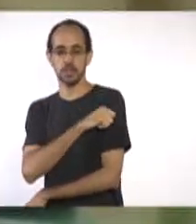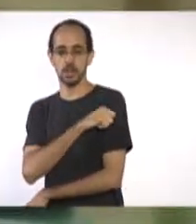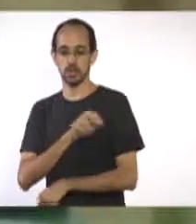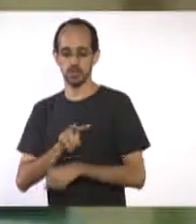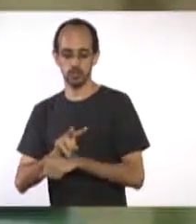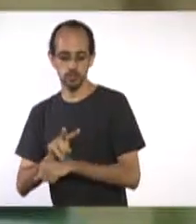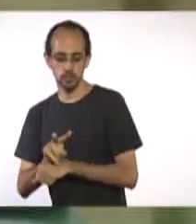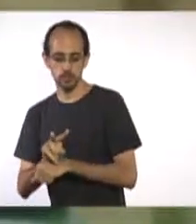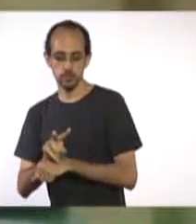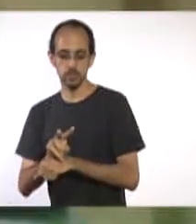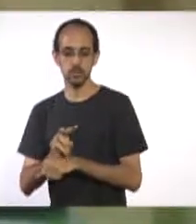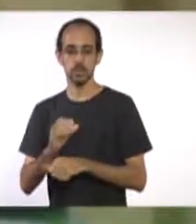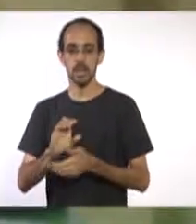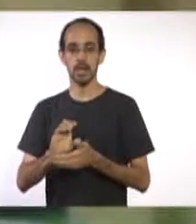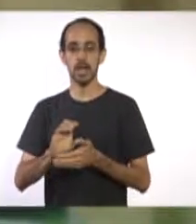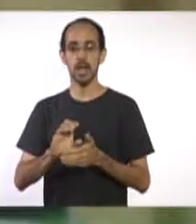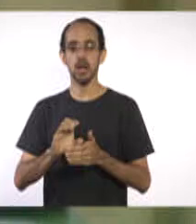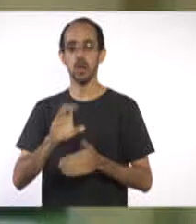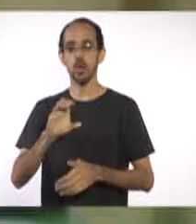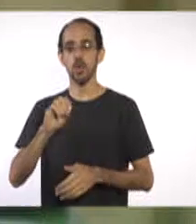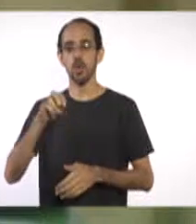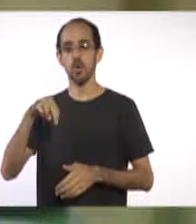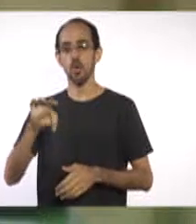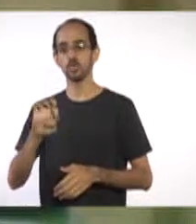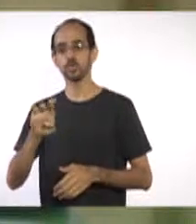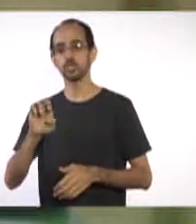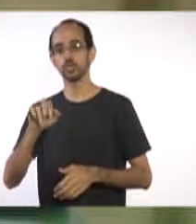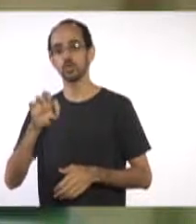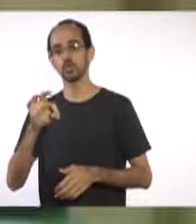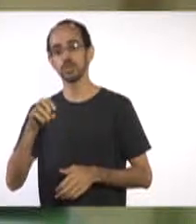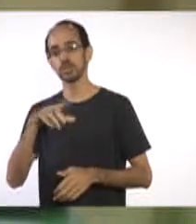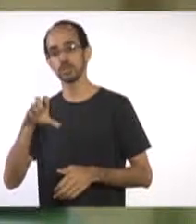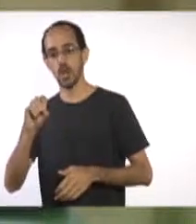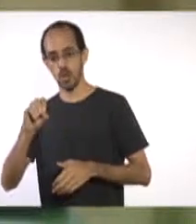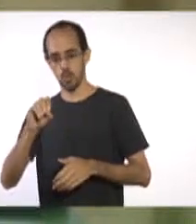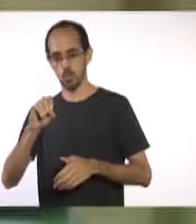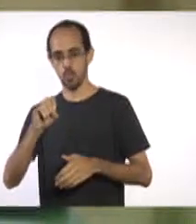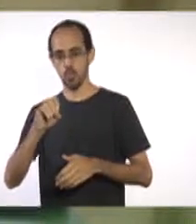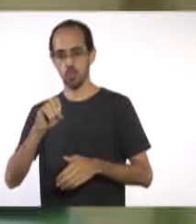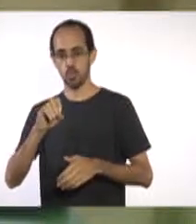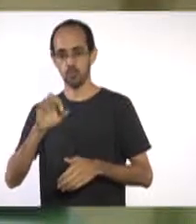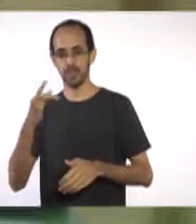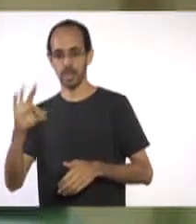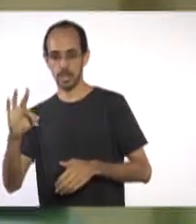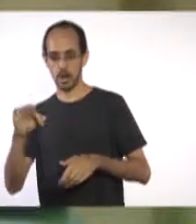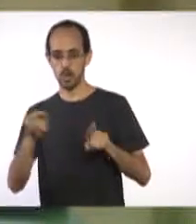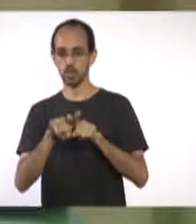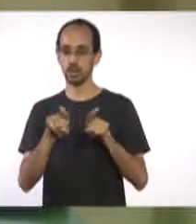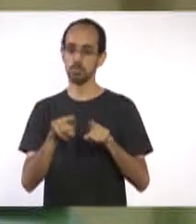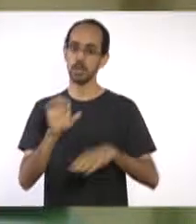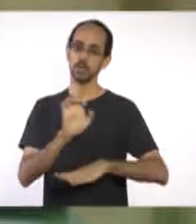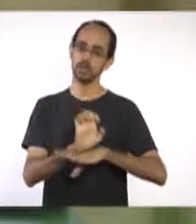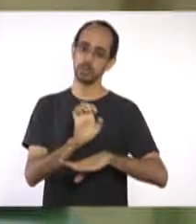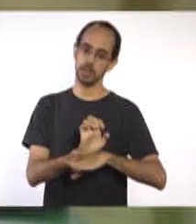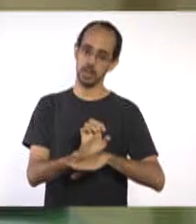na Constituição da República e na Constituição do Estado, e que nós,